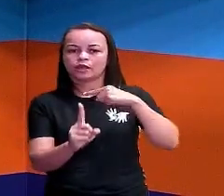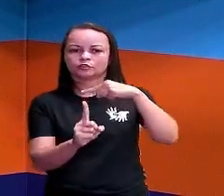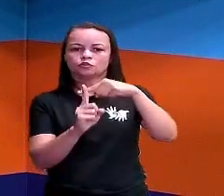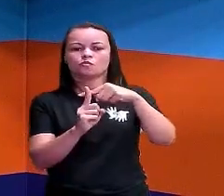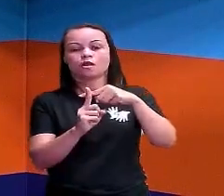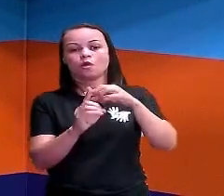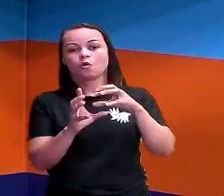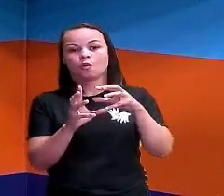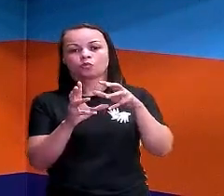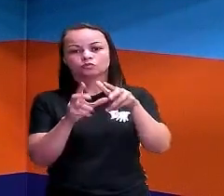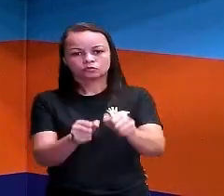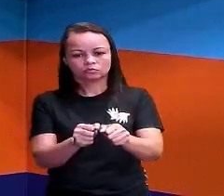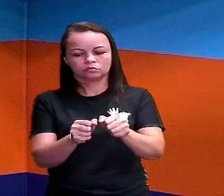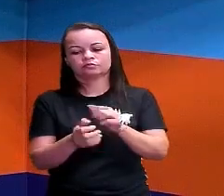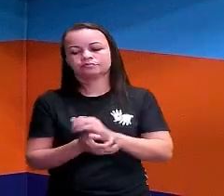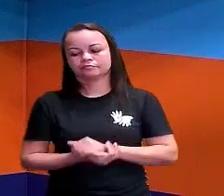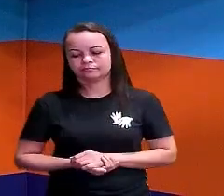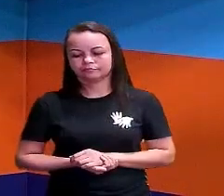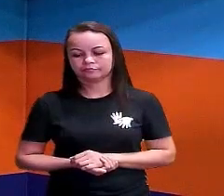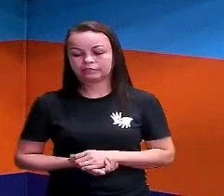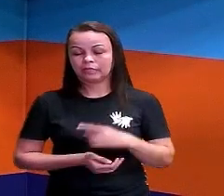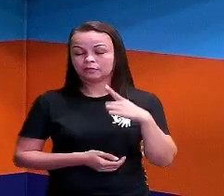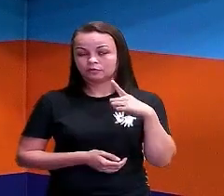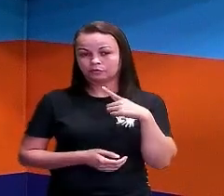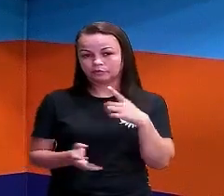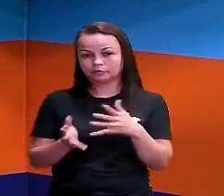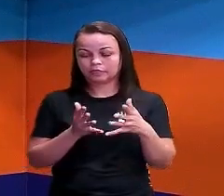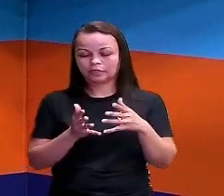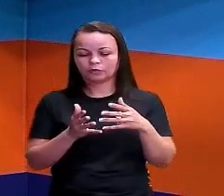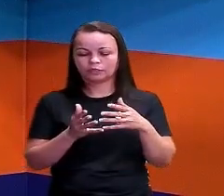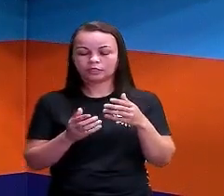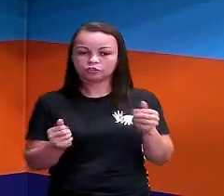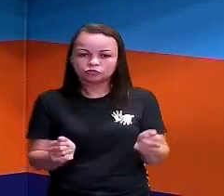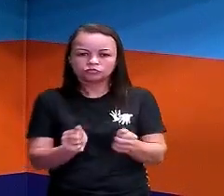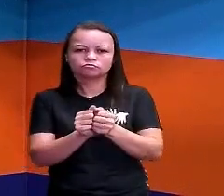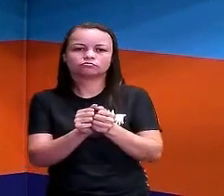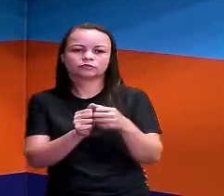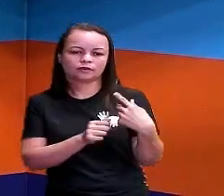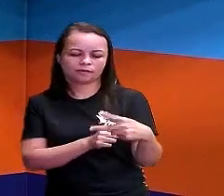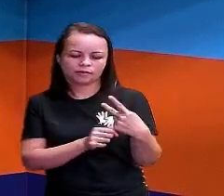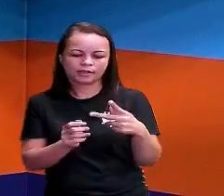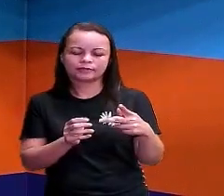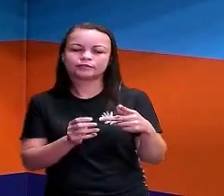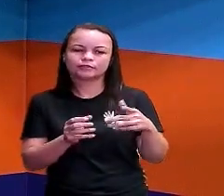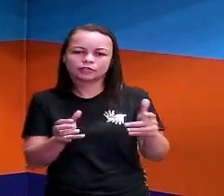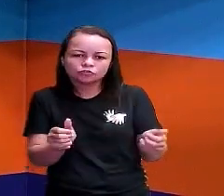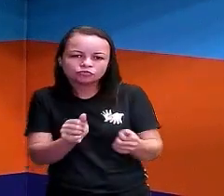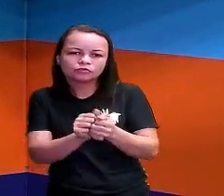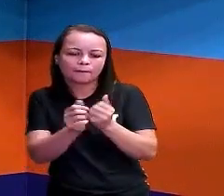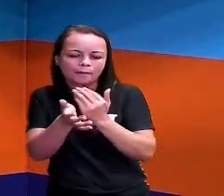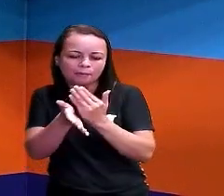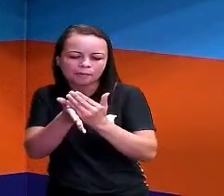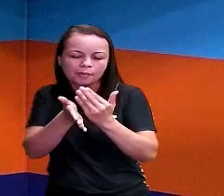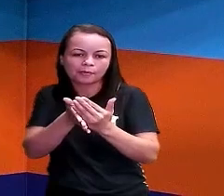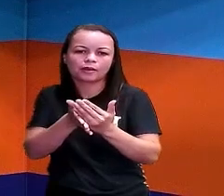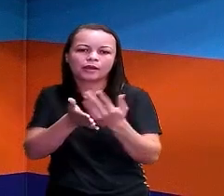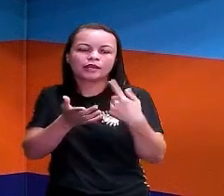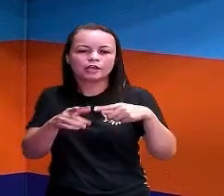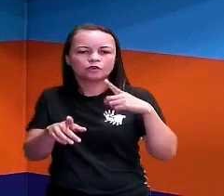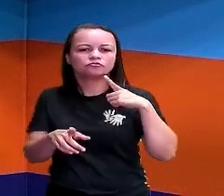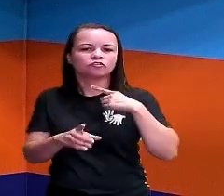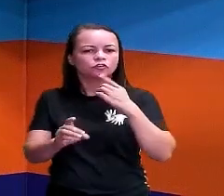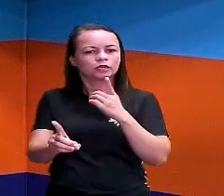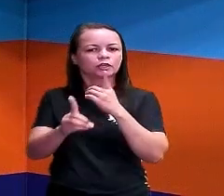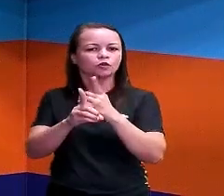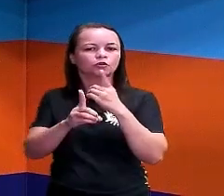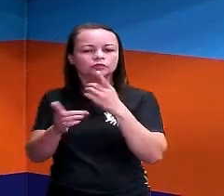total. Então, aqui eu tenho o quê? Que ao juntar essas parcelas, que adicionar essas parcelas, eu vou encontrar um resultado que eu